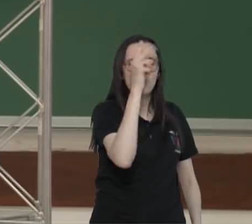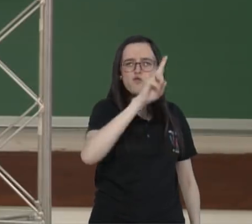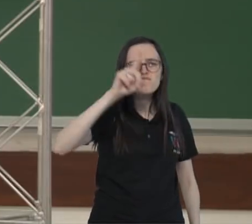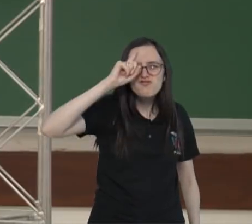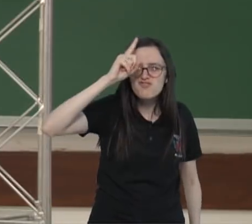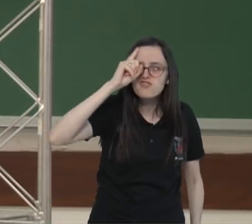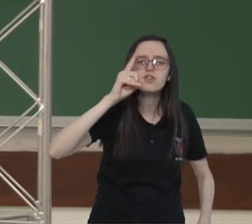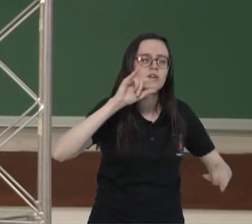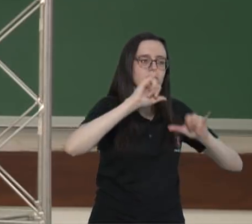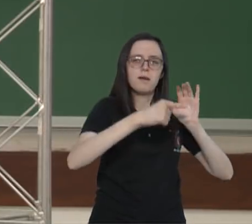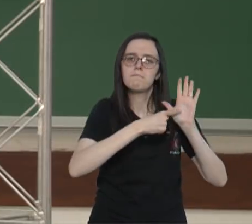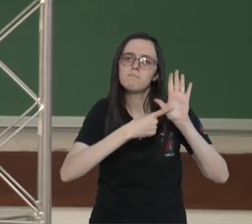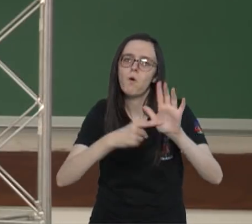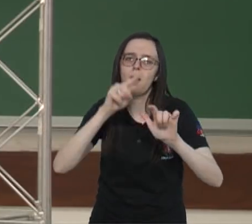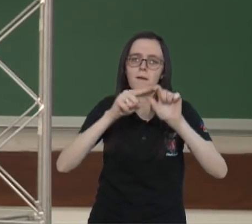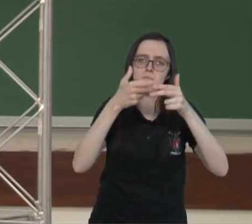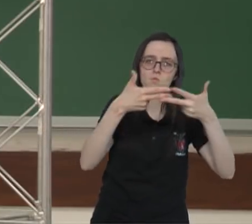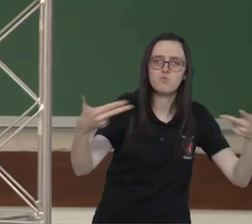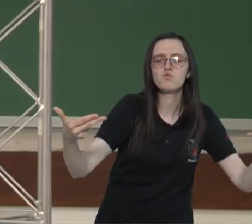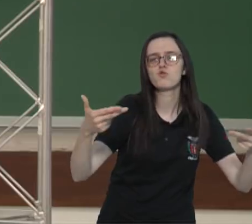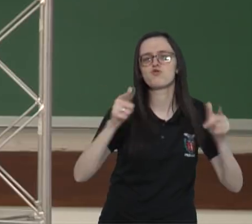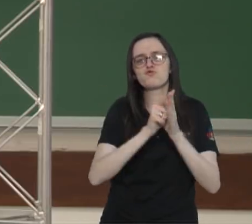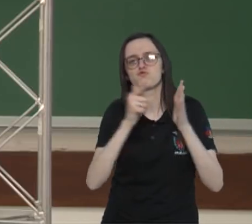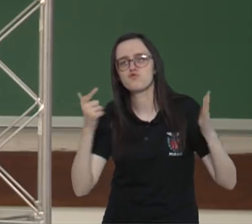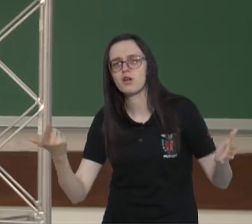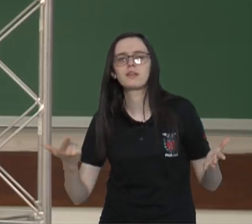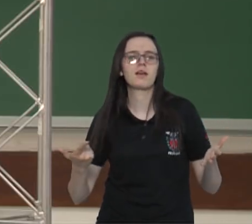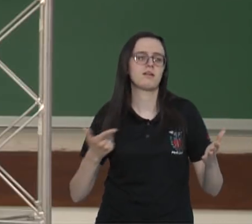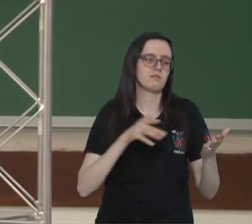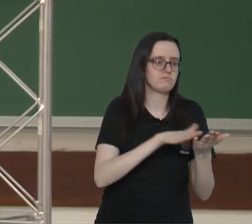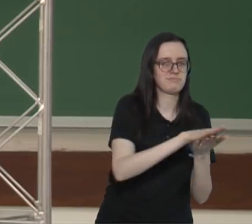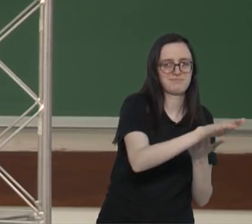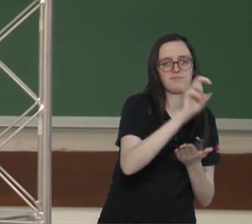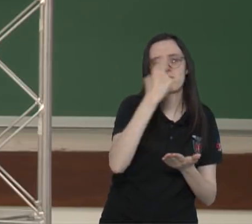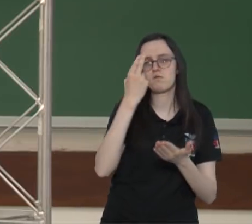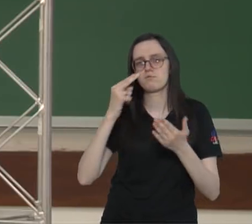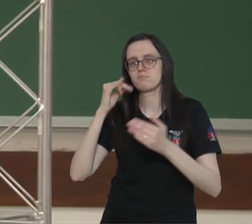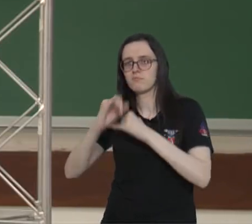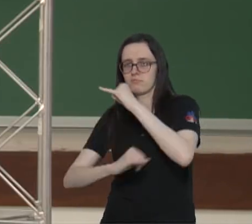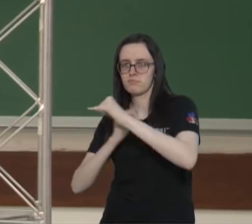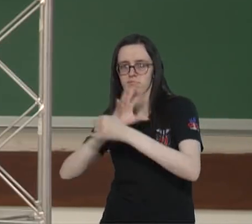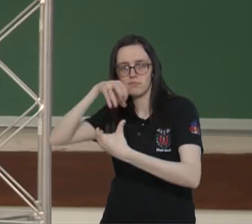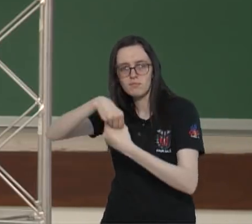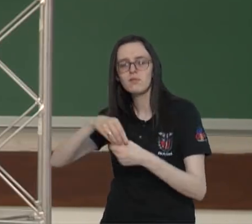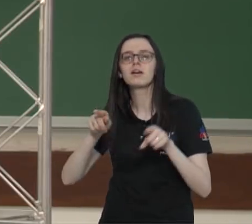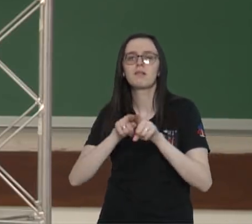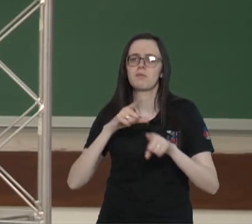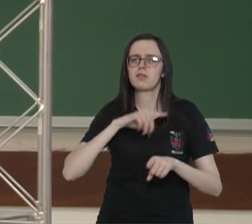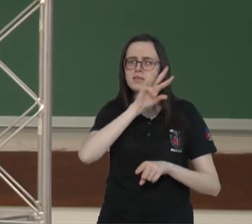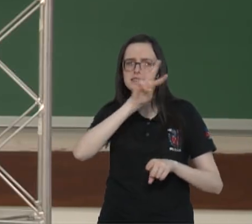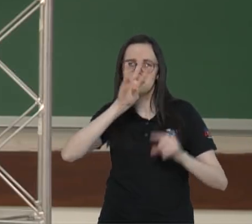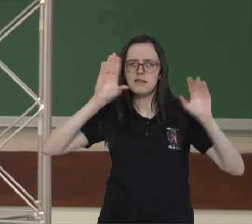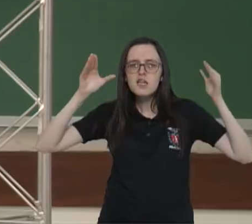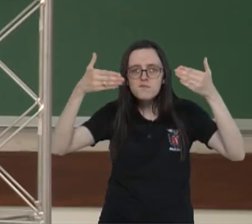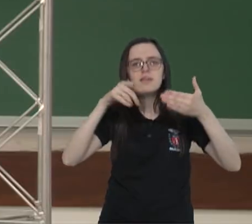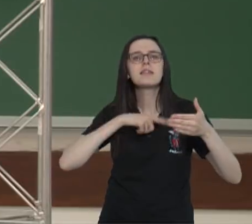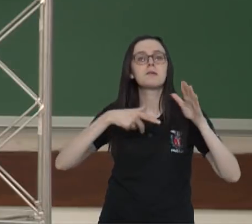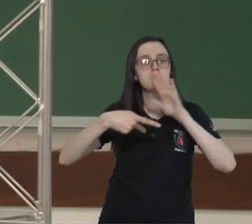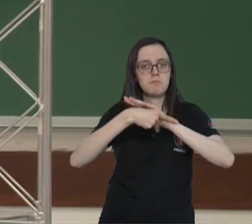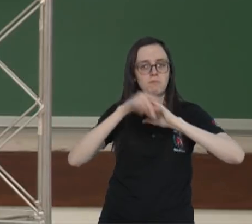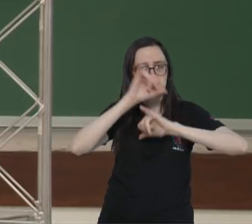classificado onde se oferece os produtos nos jornais, né? Seja impresso, seja online, e até em sites específicos de